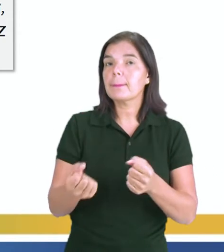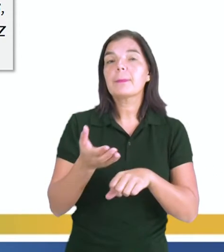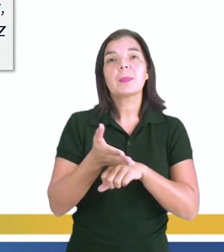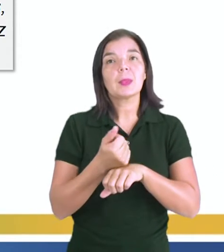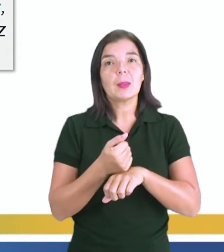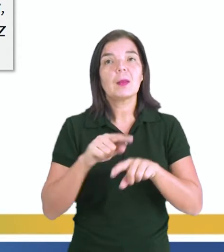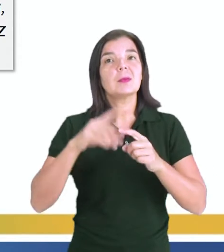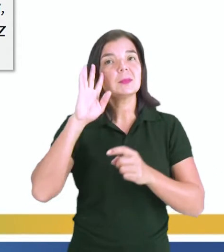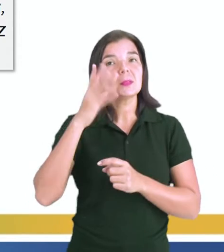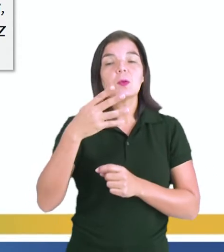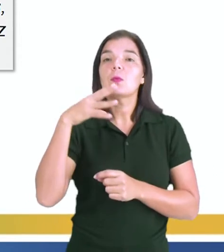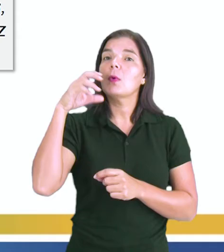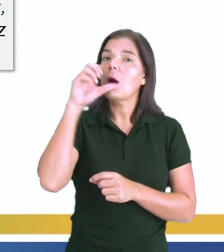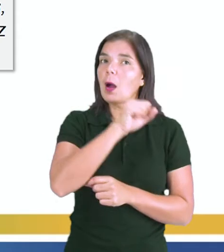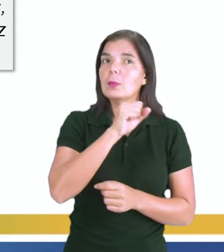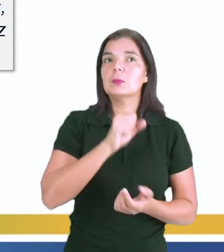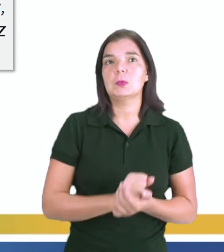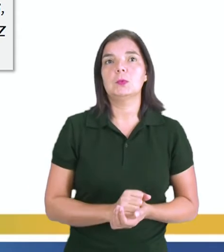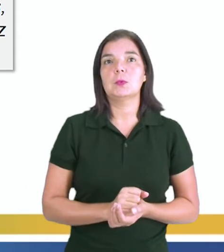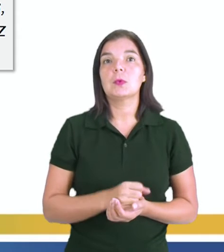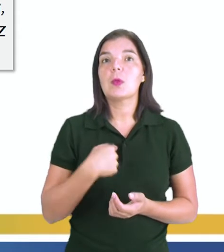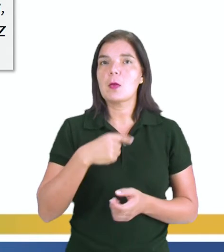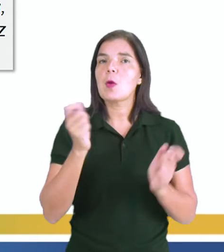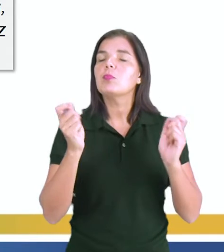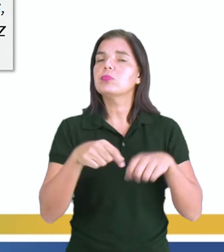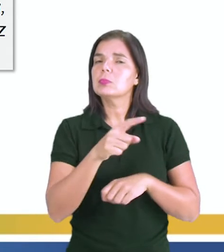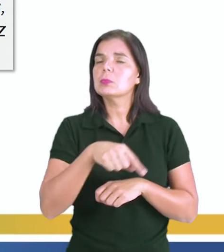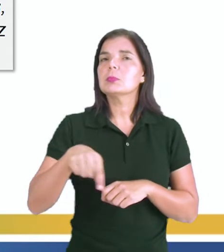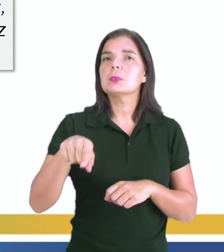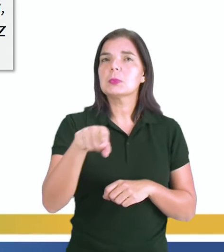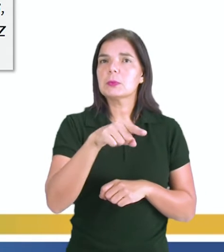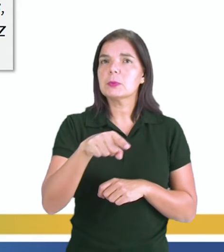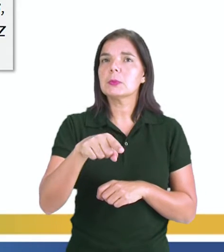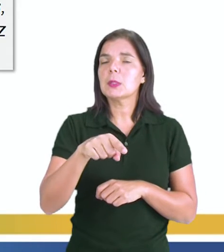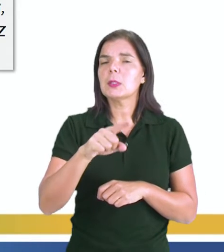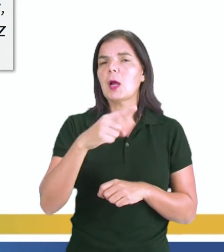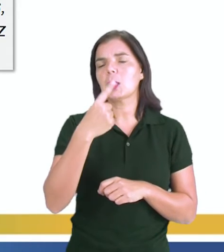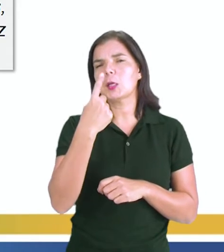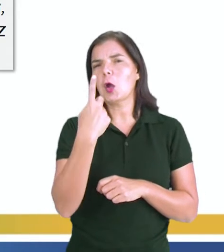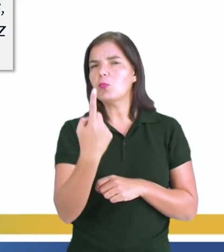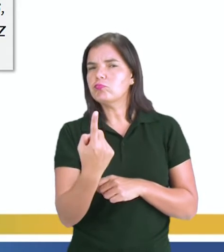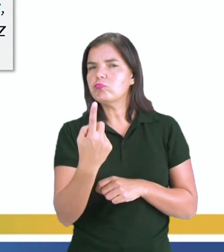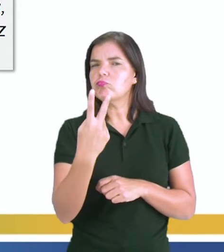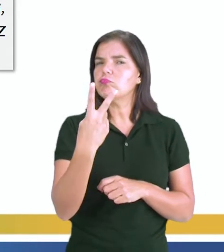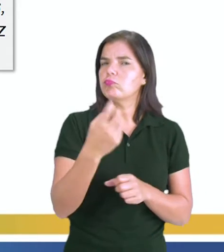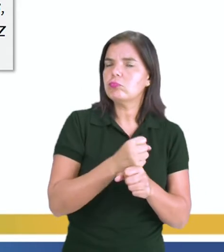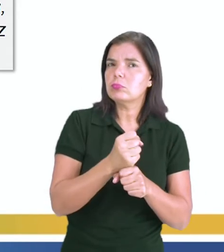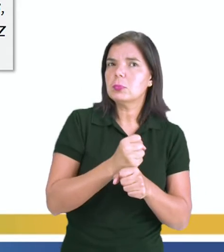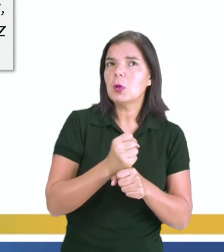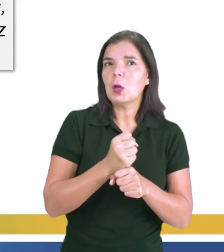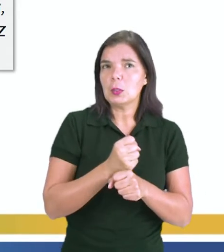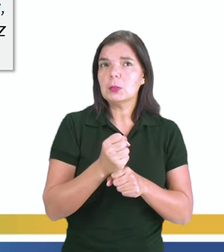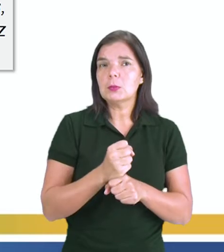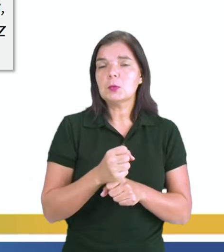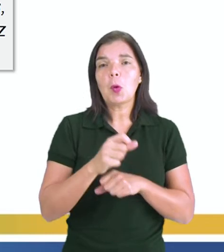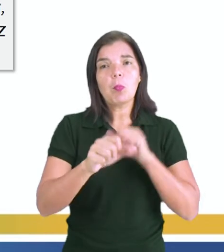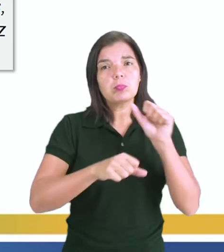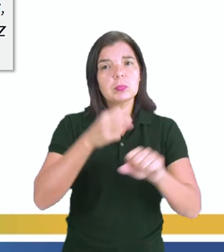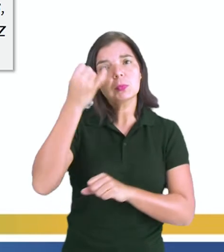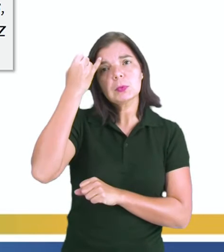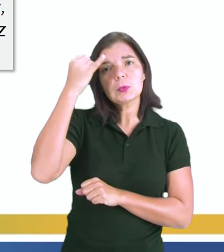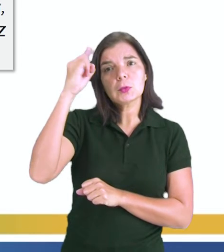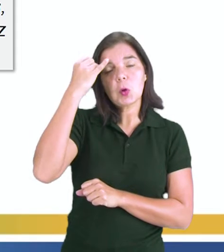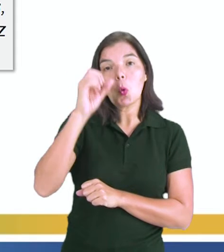que é muito cedo para uma decisão tão grave. Considerem que é possível que vocês, daqui a 1 ou 2 anos, mudem de